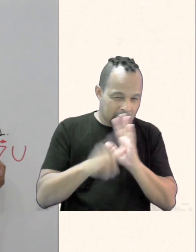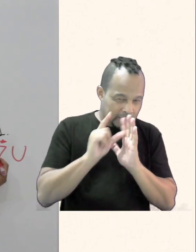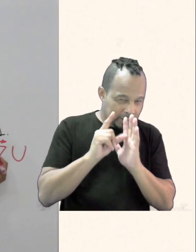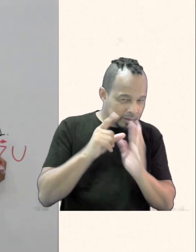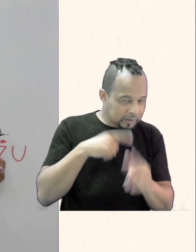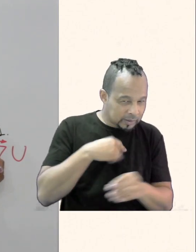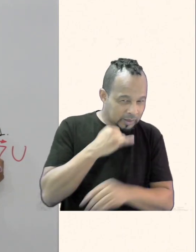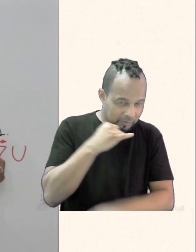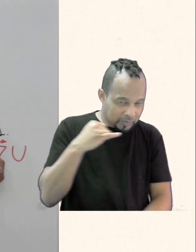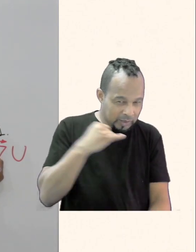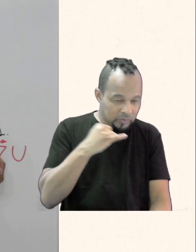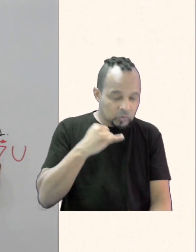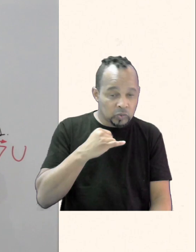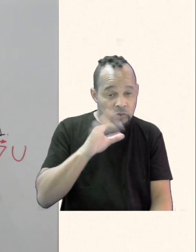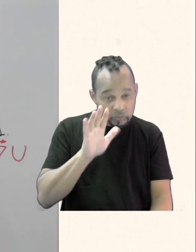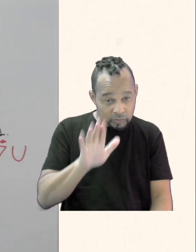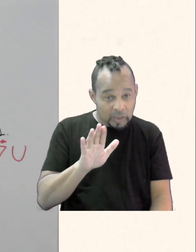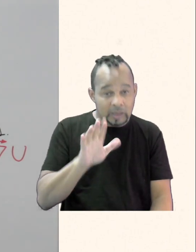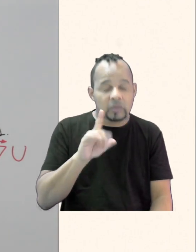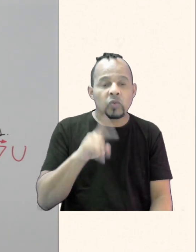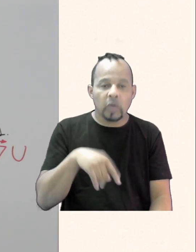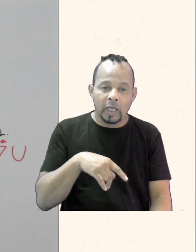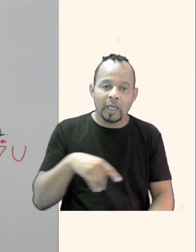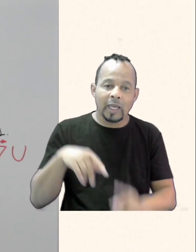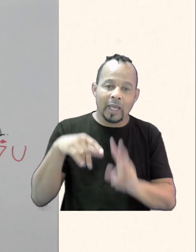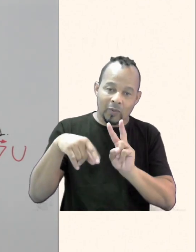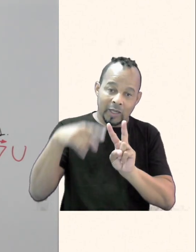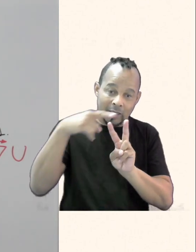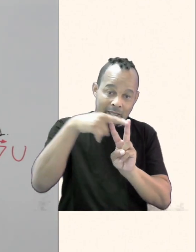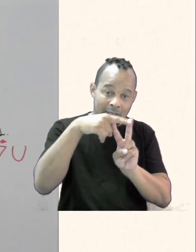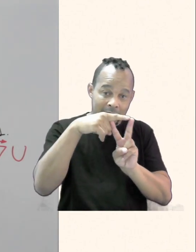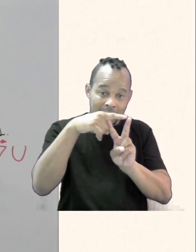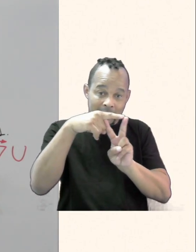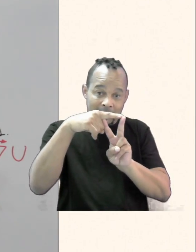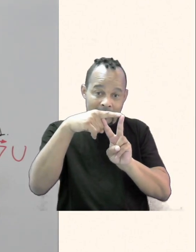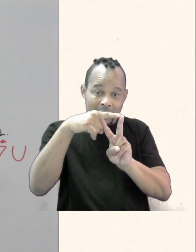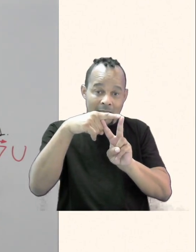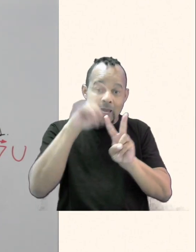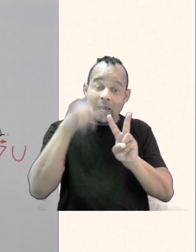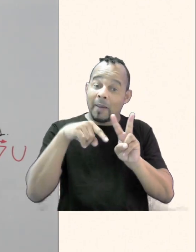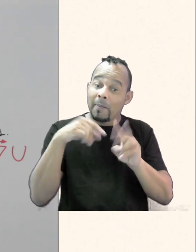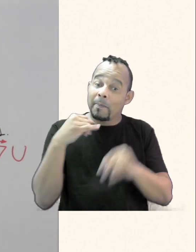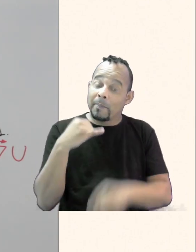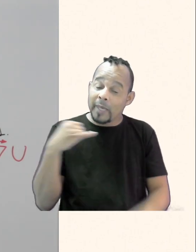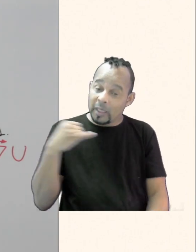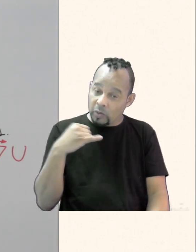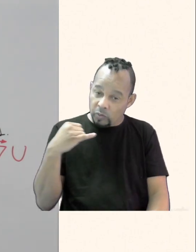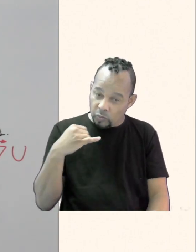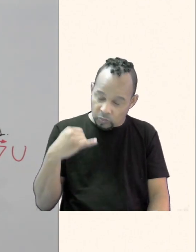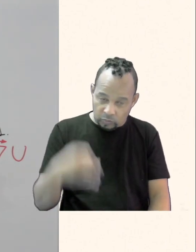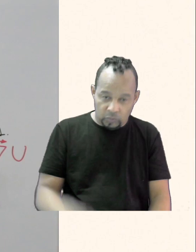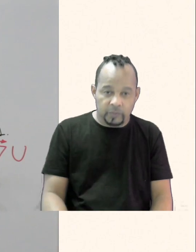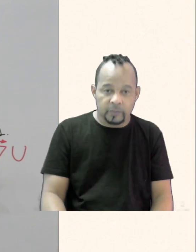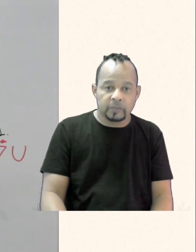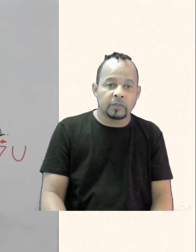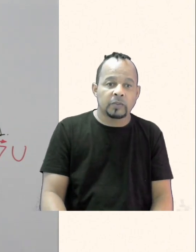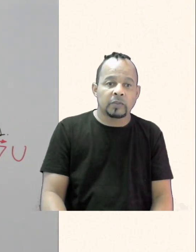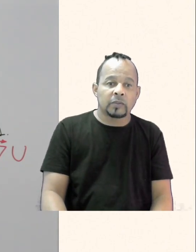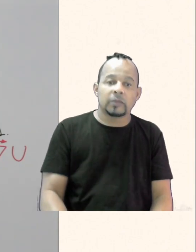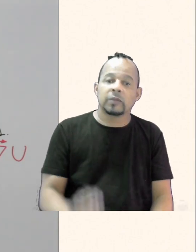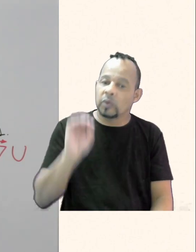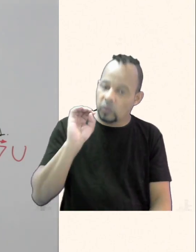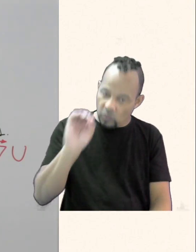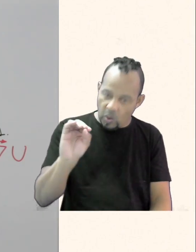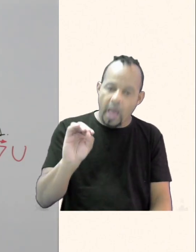gente? Mas existe esse sinal de menos. Bem, enfim, volta na lousa anterior, se não tinha esse sinal